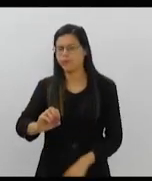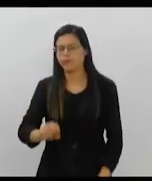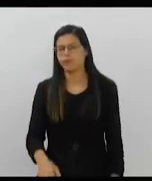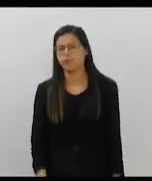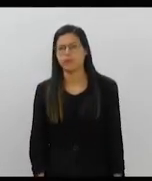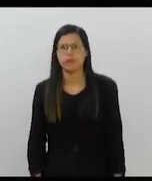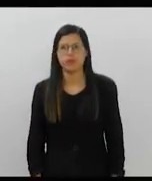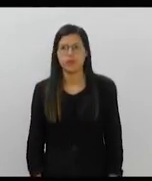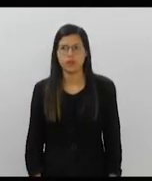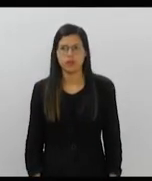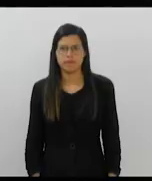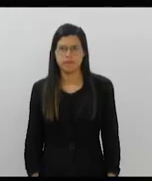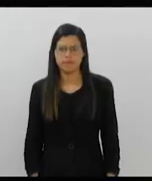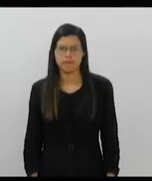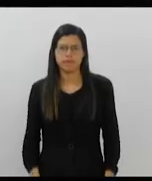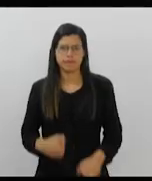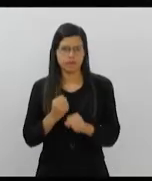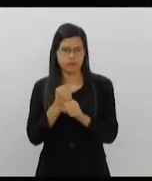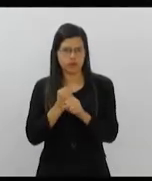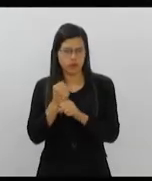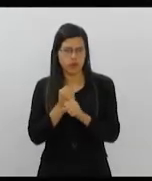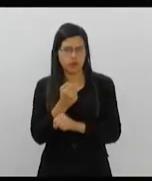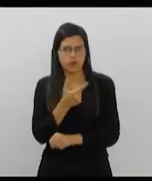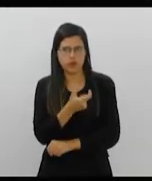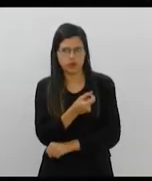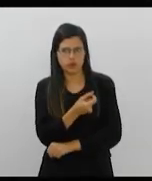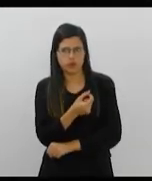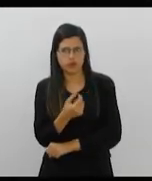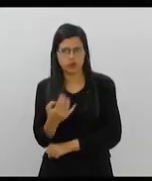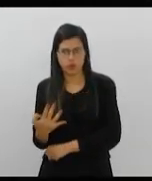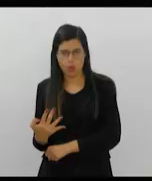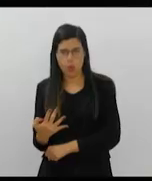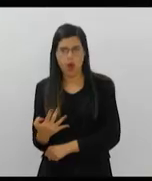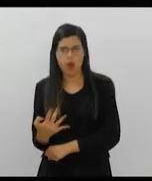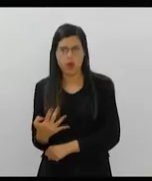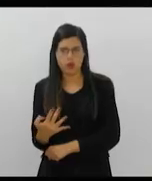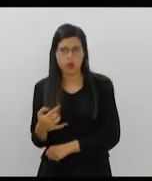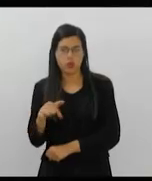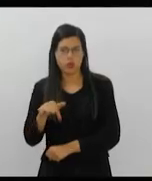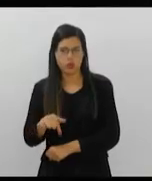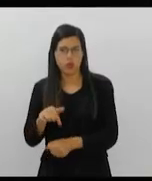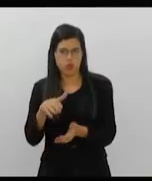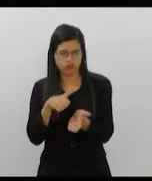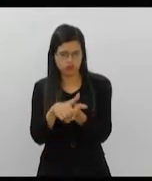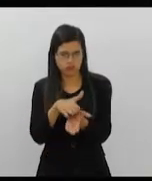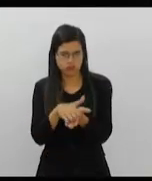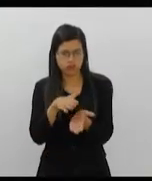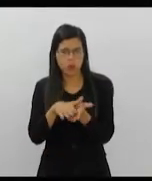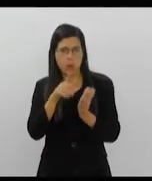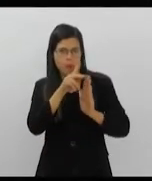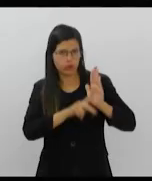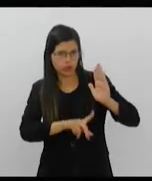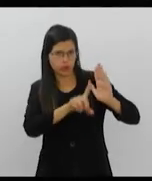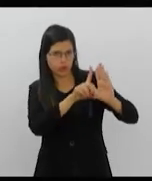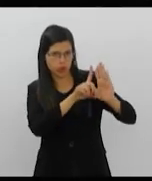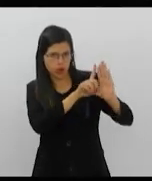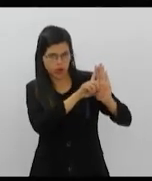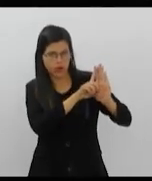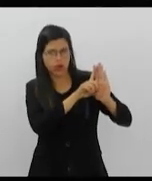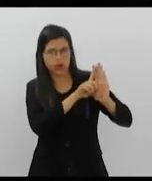10/5/24, em maio de 24, foi protocolado o projeto de lei